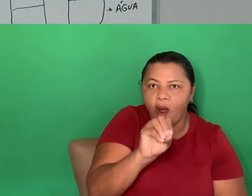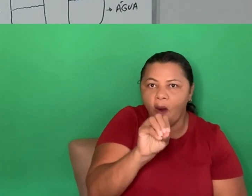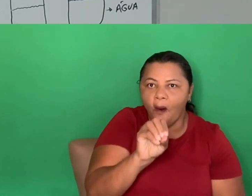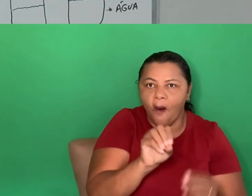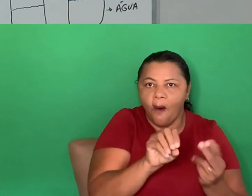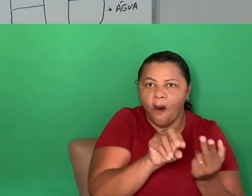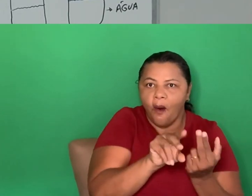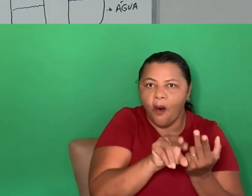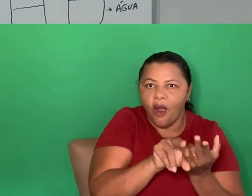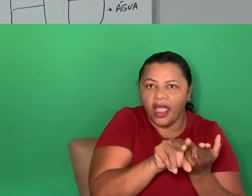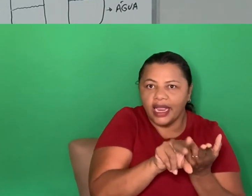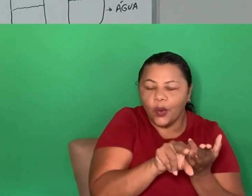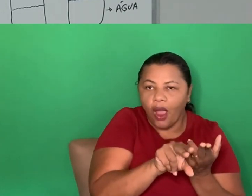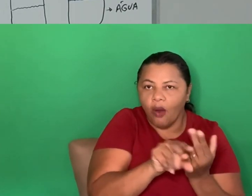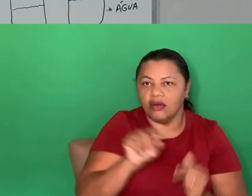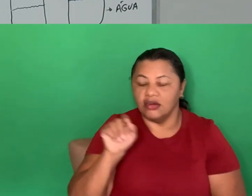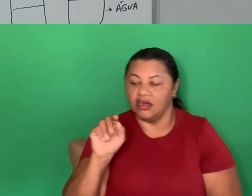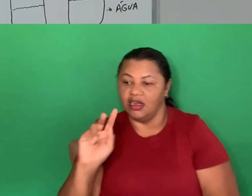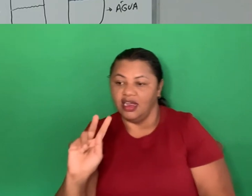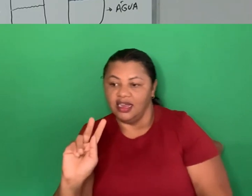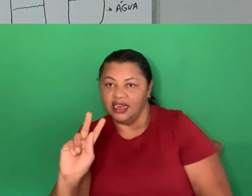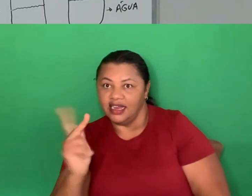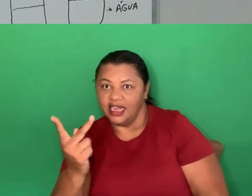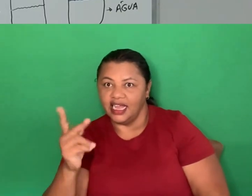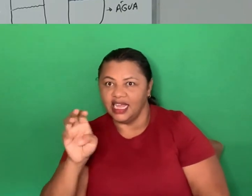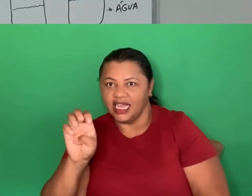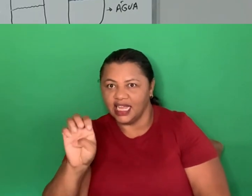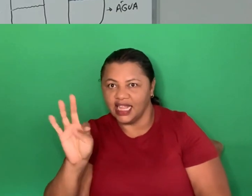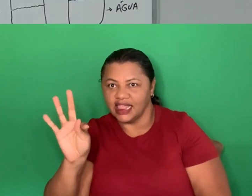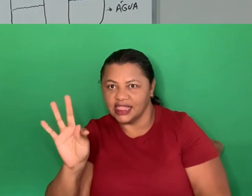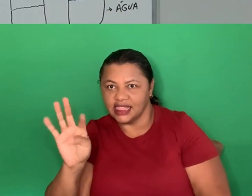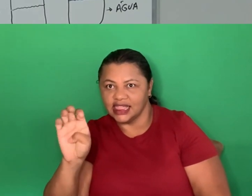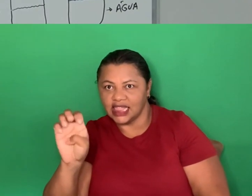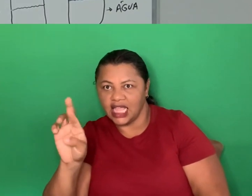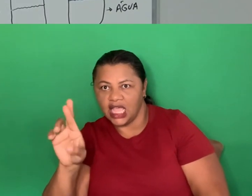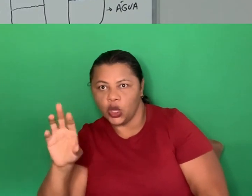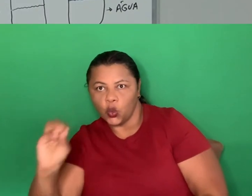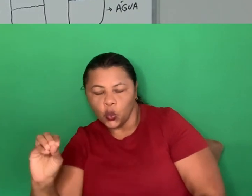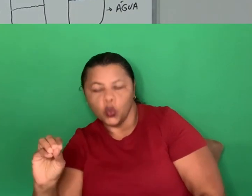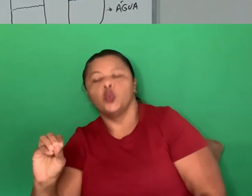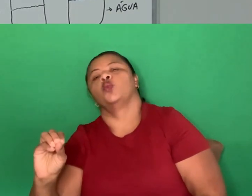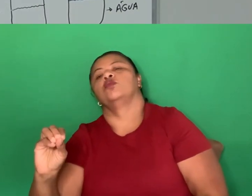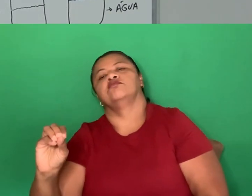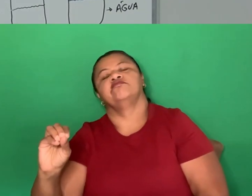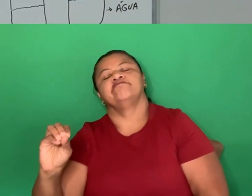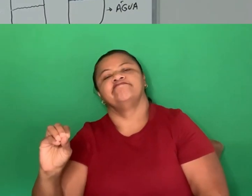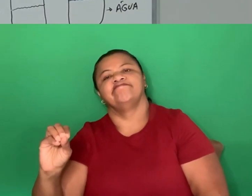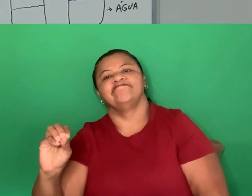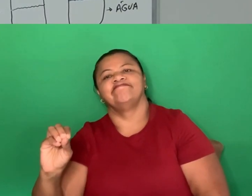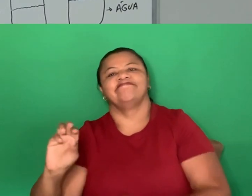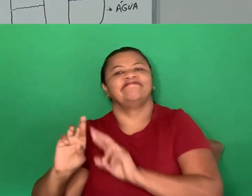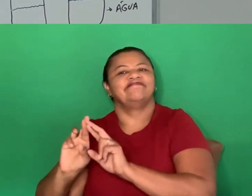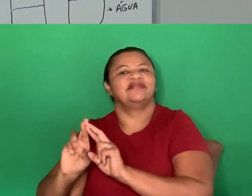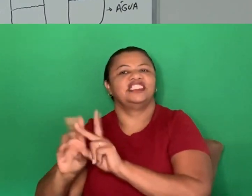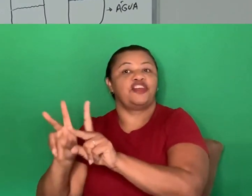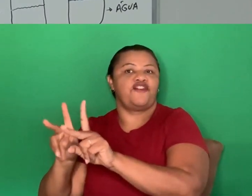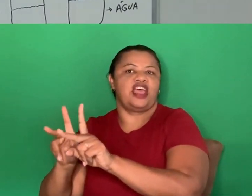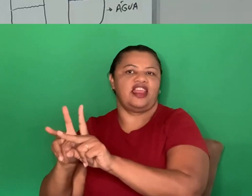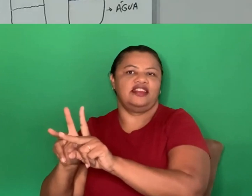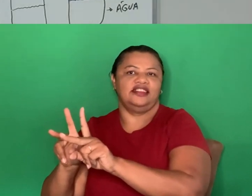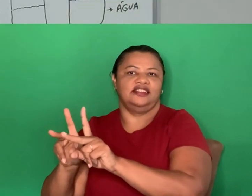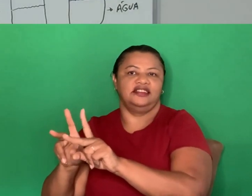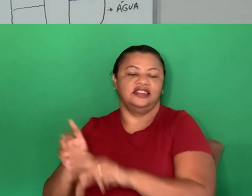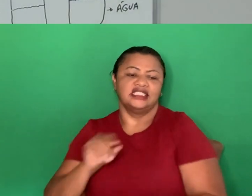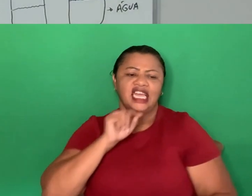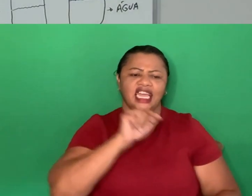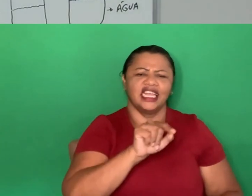sistema polifásico, aí eu digo que é um sistema heterogêneo. Tá? Rogério, o que é fase nesse nosso estudo